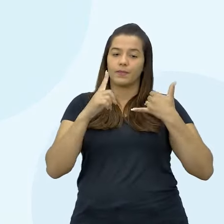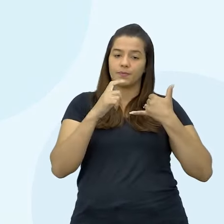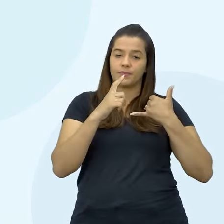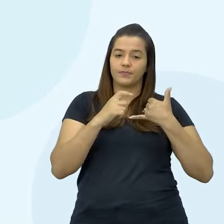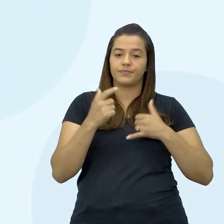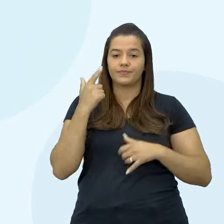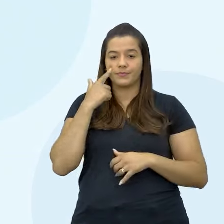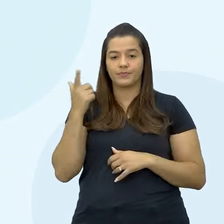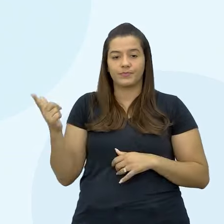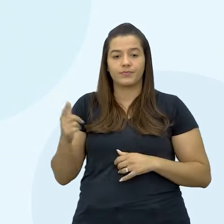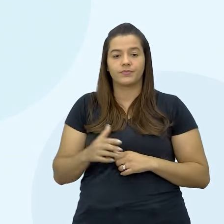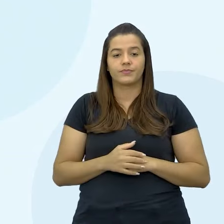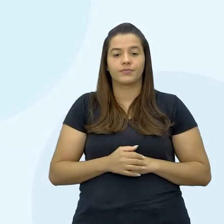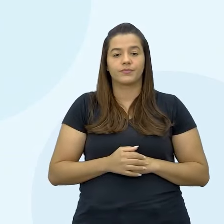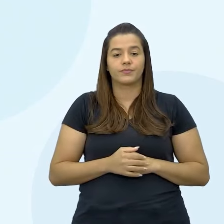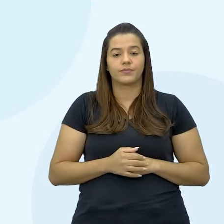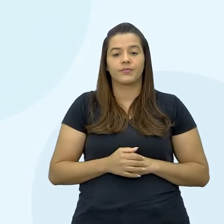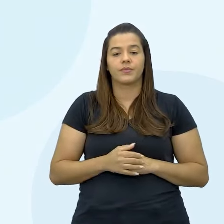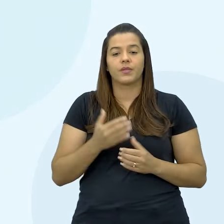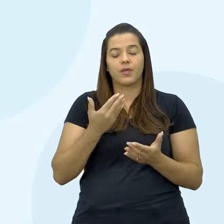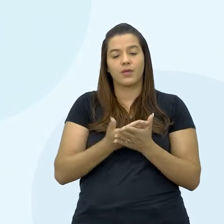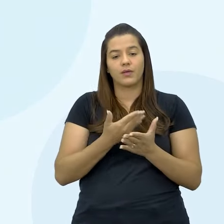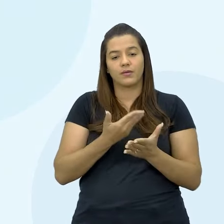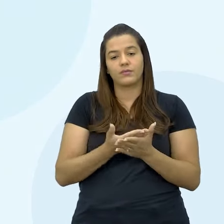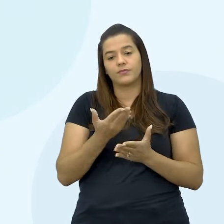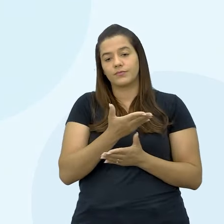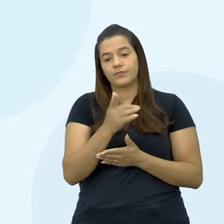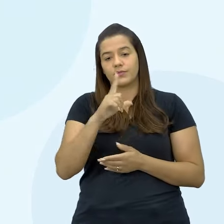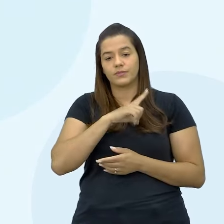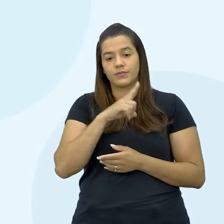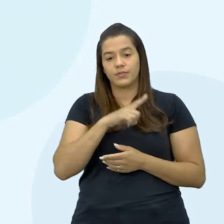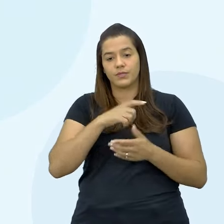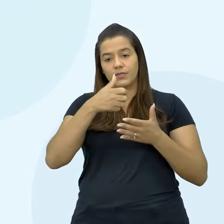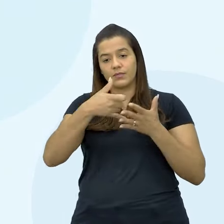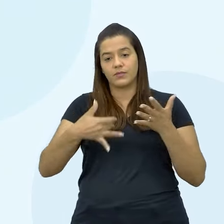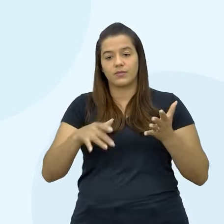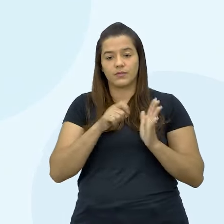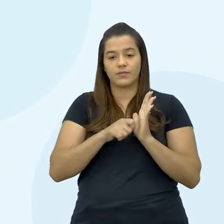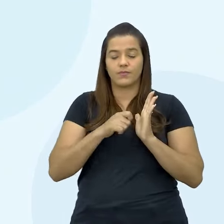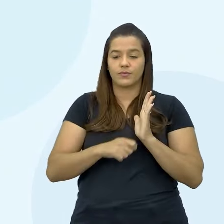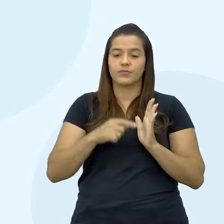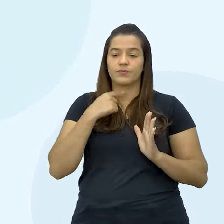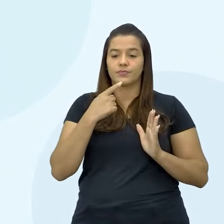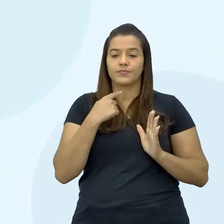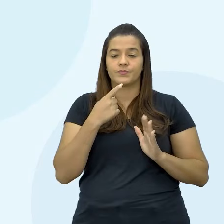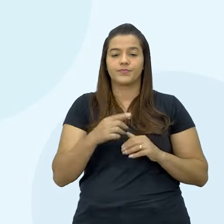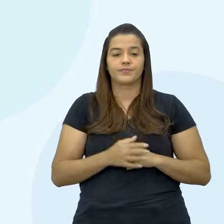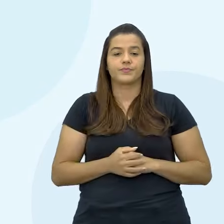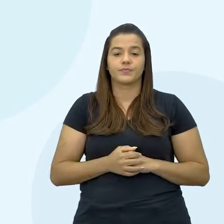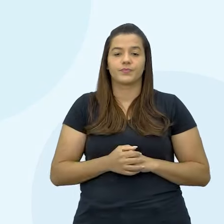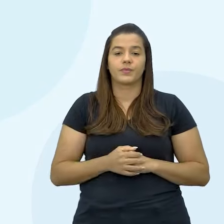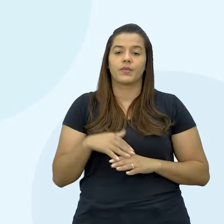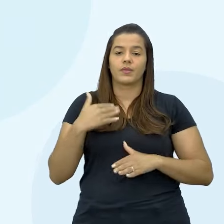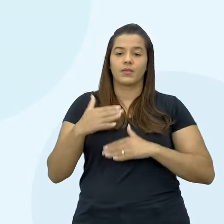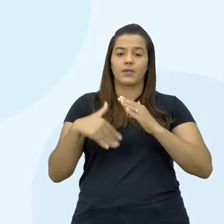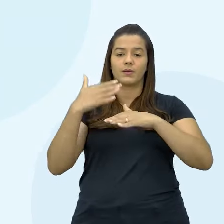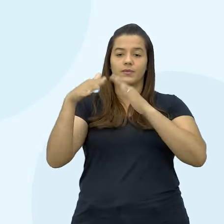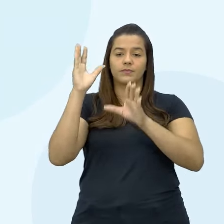ela vai sumir, então é importante que vocês tenham ela e não vai dar tempo de escrever tudo. Então, desdobramento na